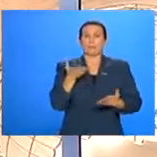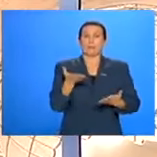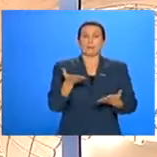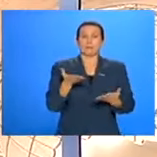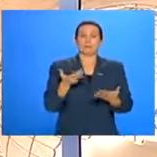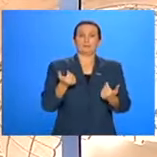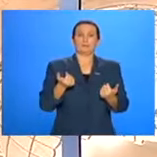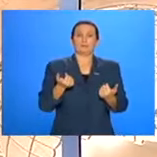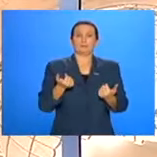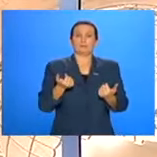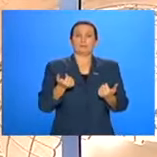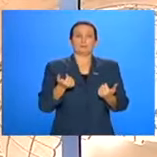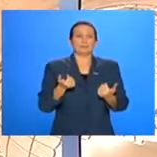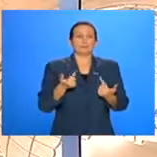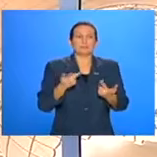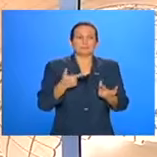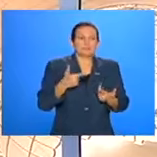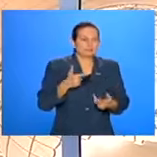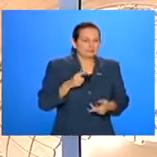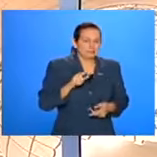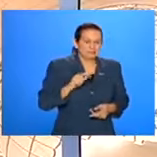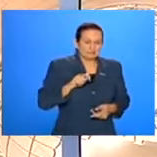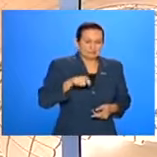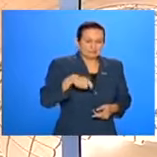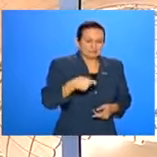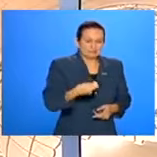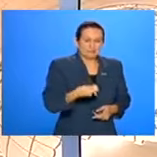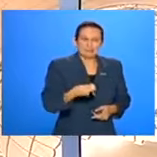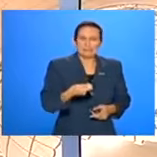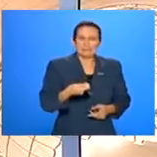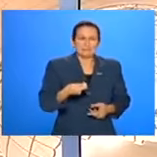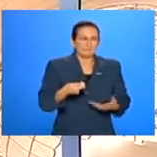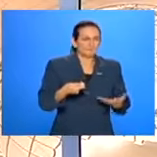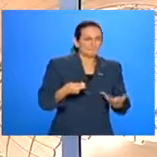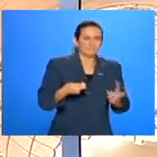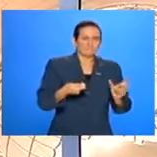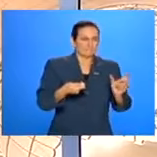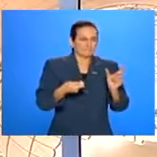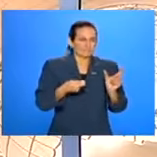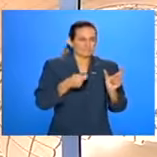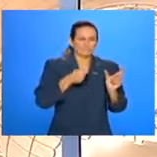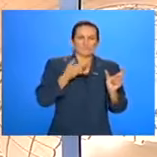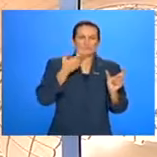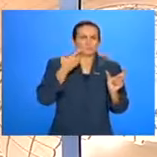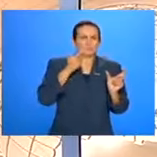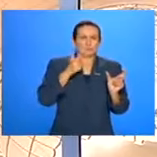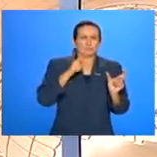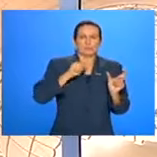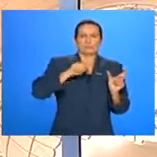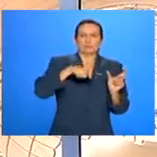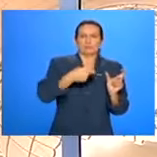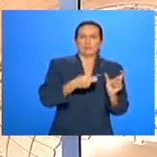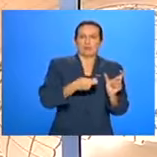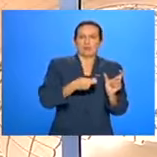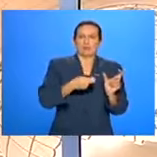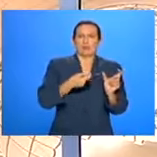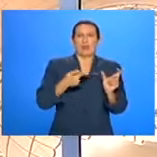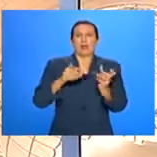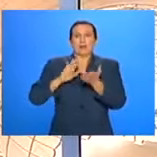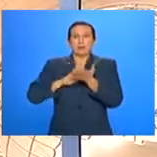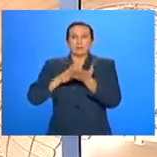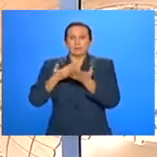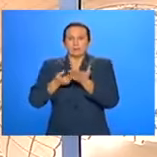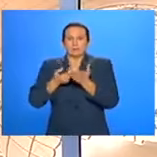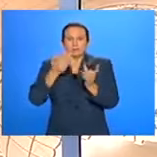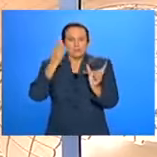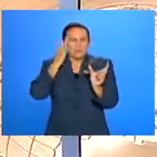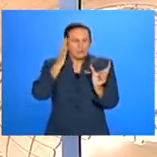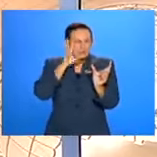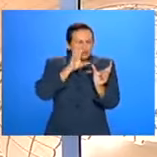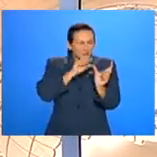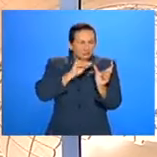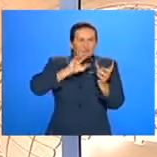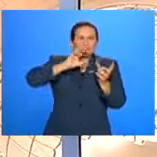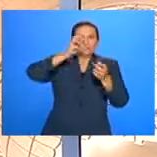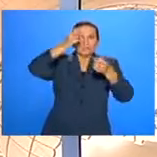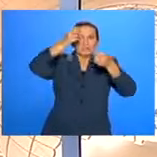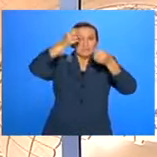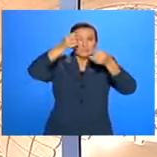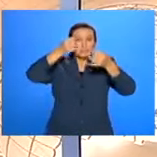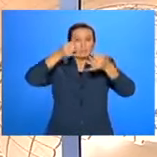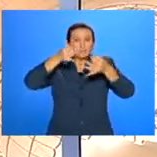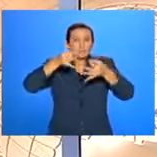ter o sinal da palavra, então o intérprete ele vai ter que ter o entendimento para poder explicar para o surdo. Vamos ver